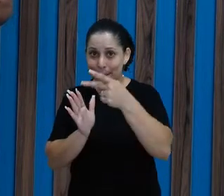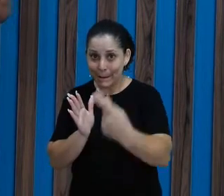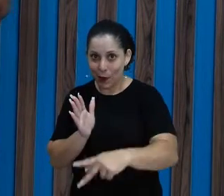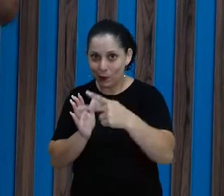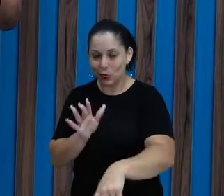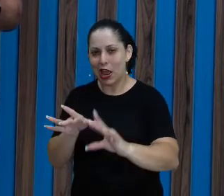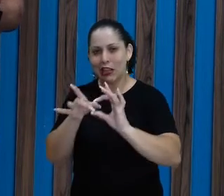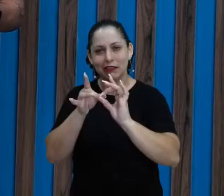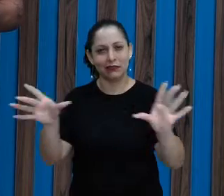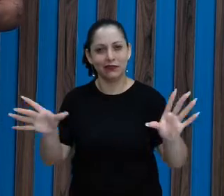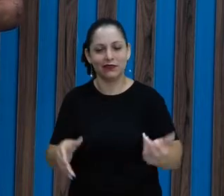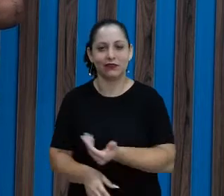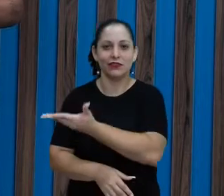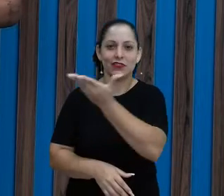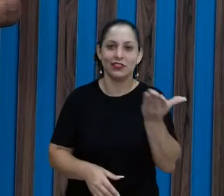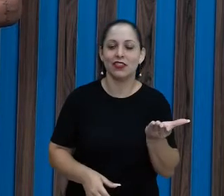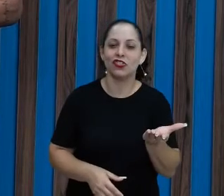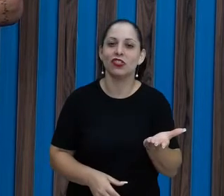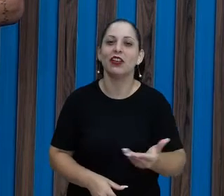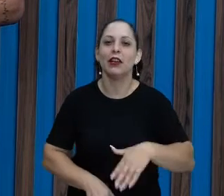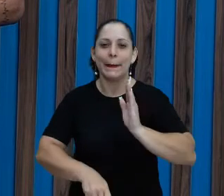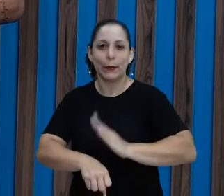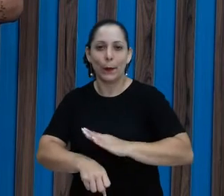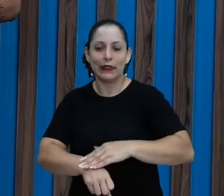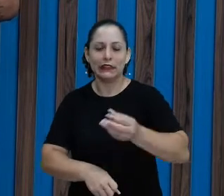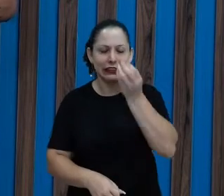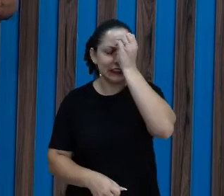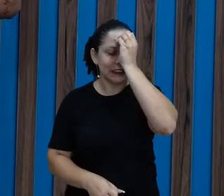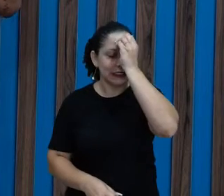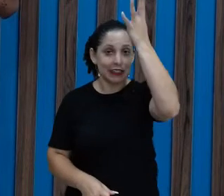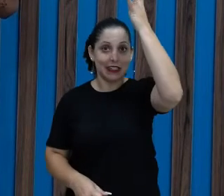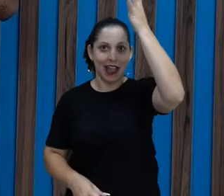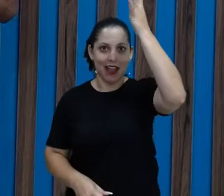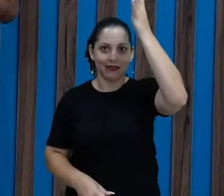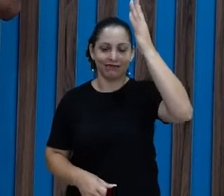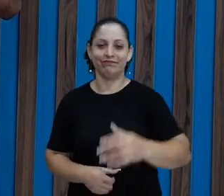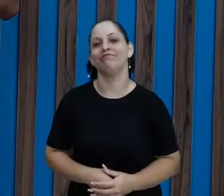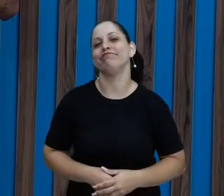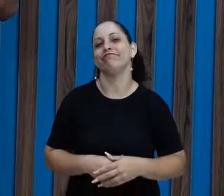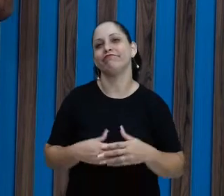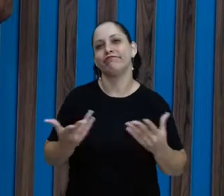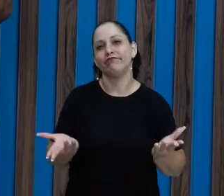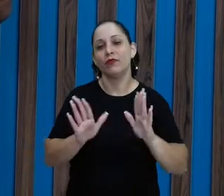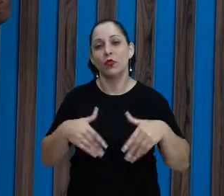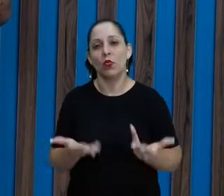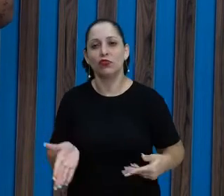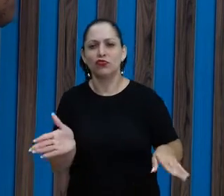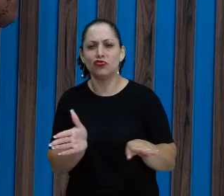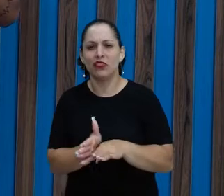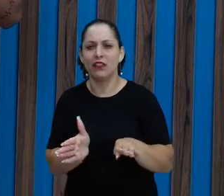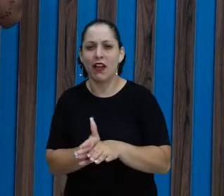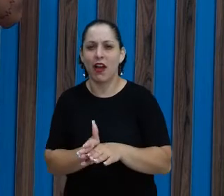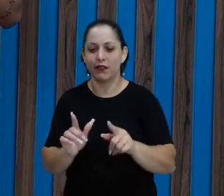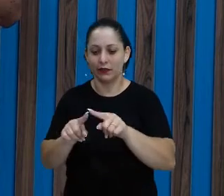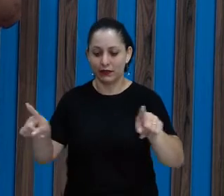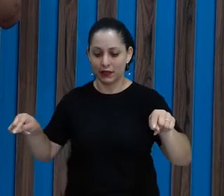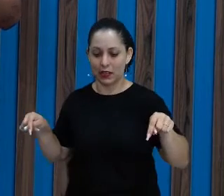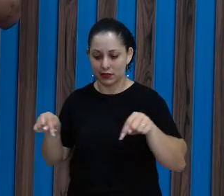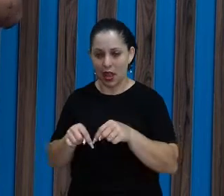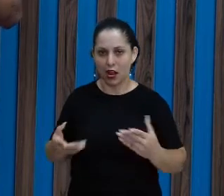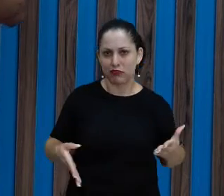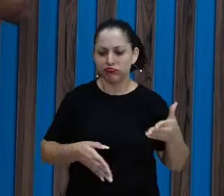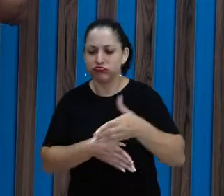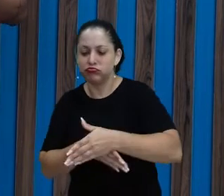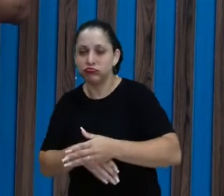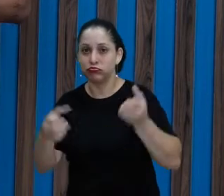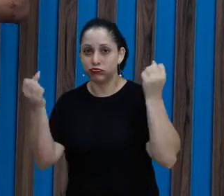muito aberto para vocês terem esse momento de criação. Então, de repente, quando a gente chega na sala de aula com vocês, né,